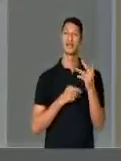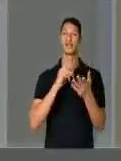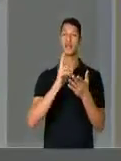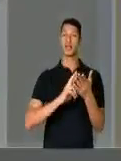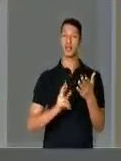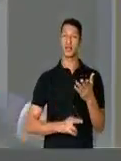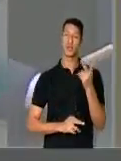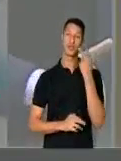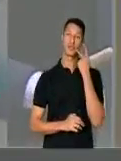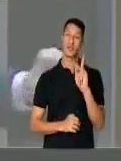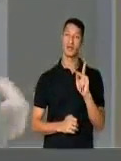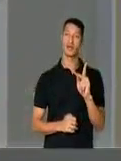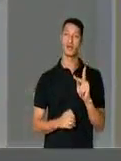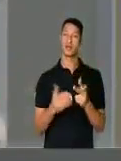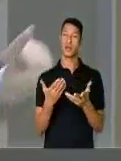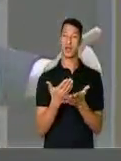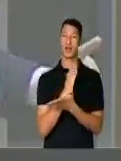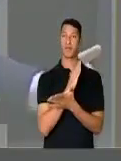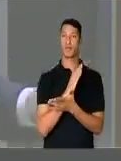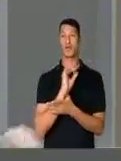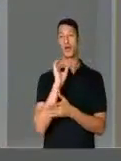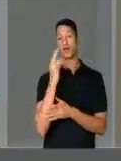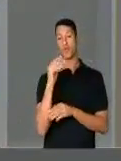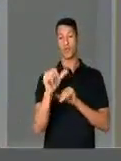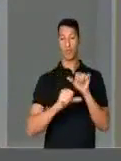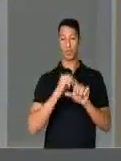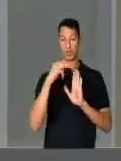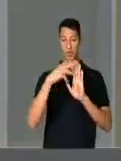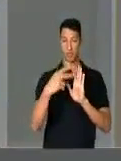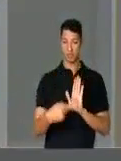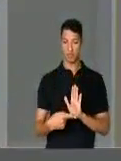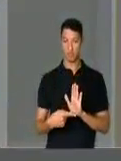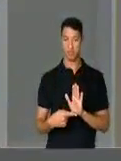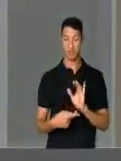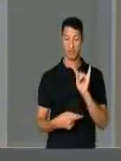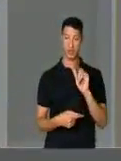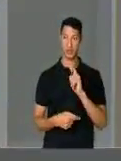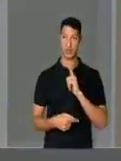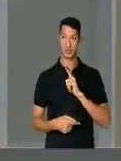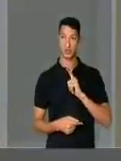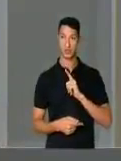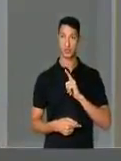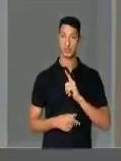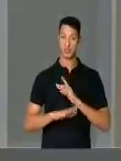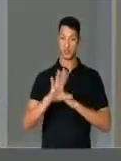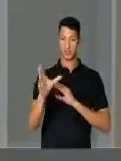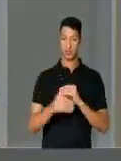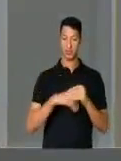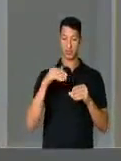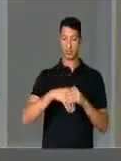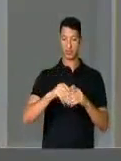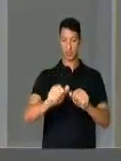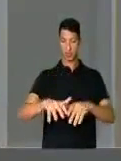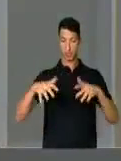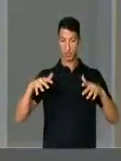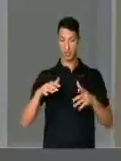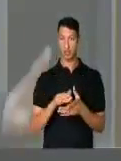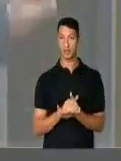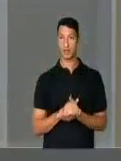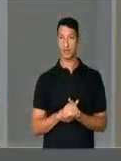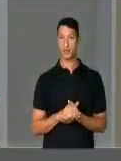parlamentares, relatores, para aprovar ou alterar a medida provisória. Se tivessem colocado para votar no